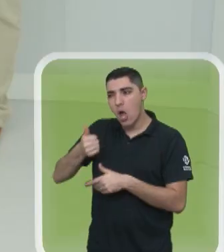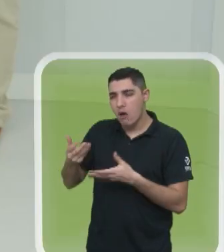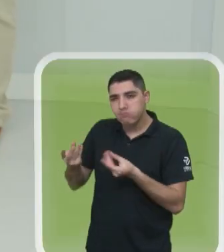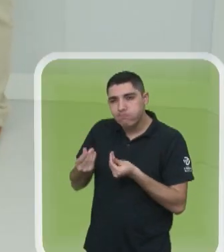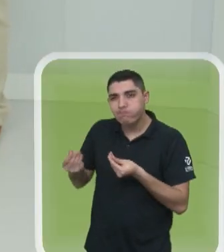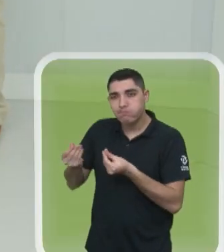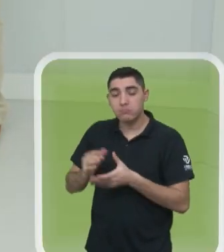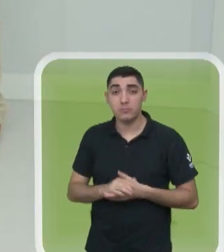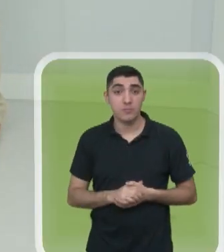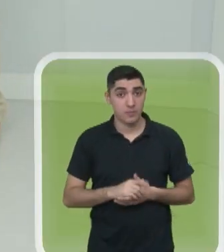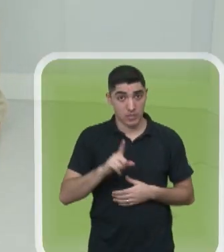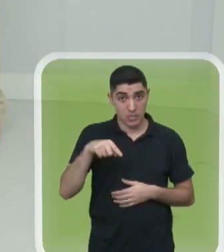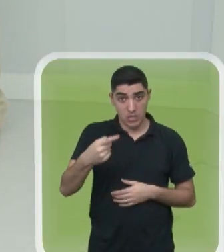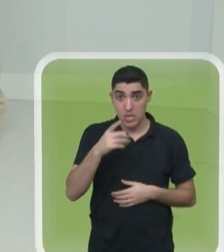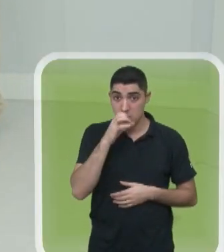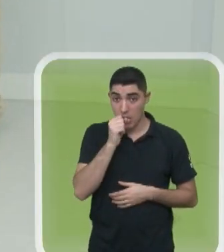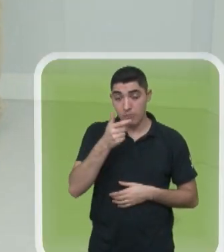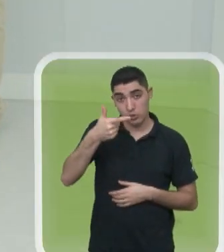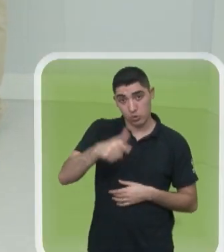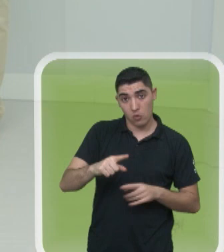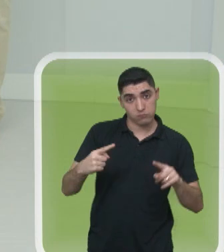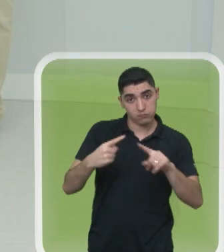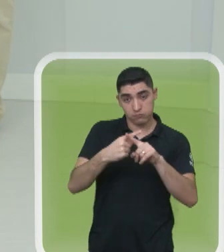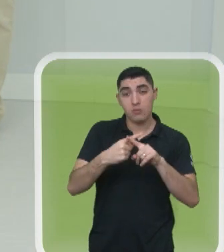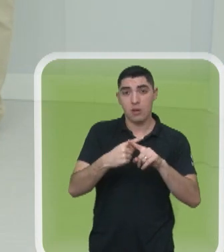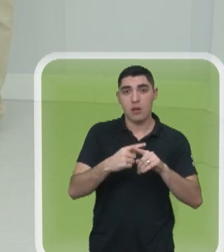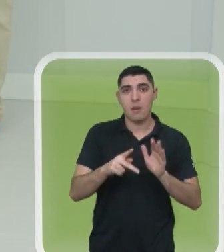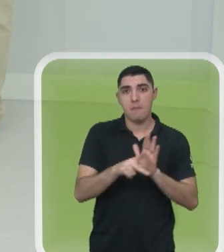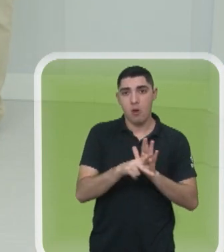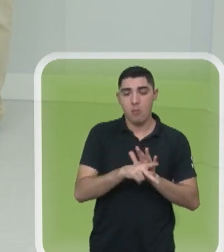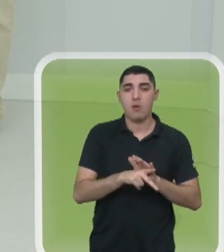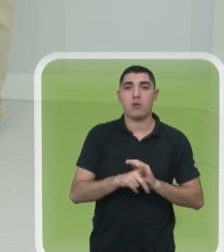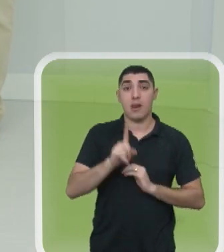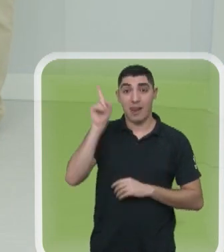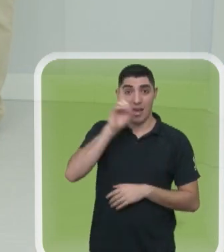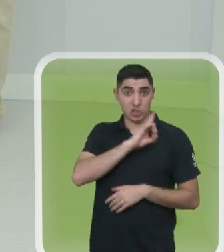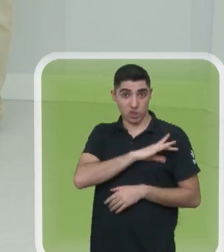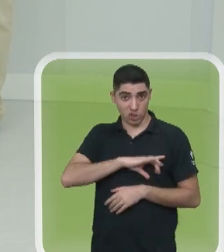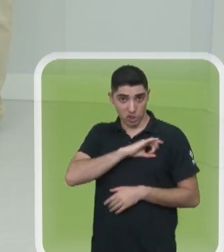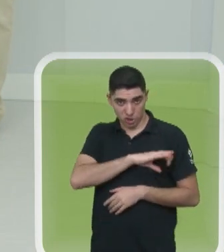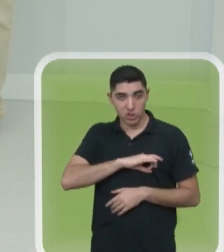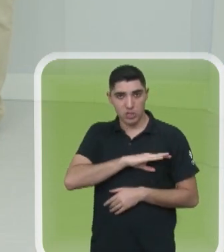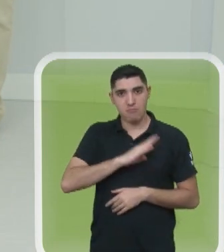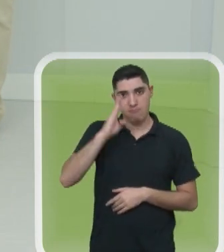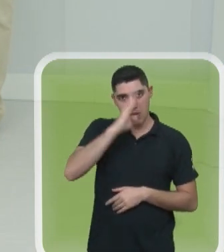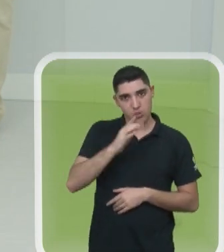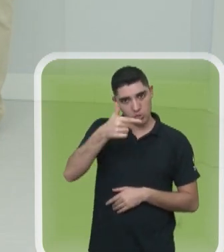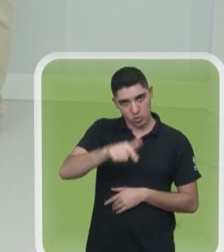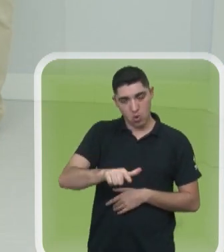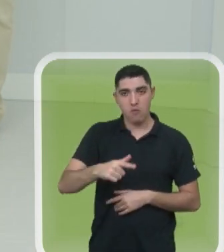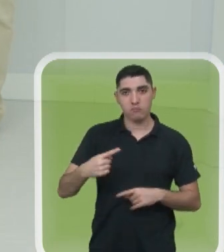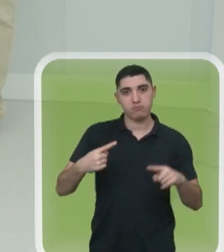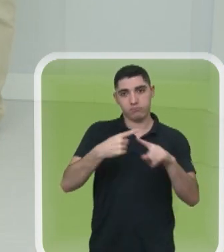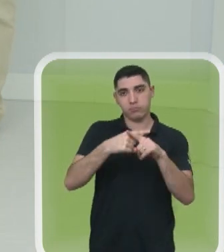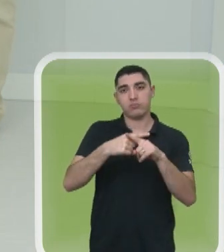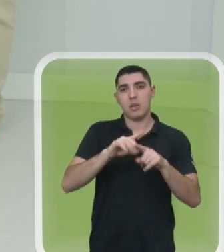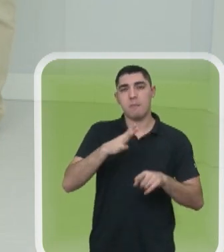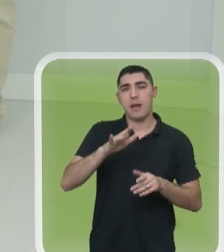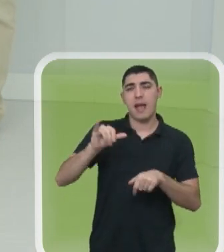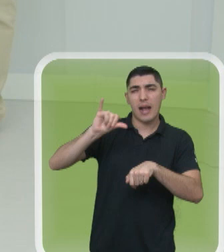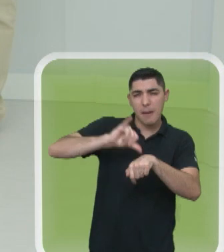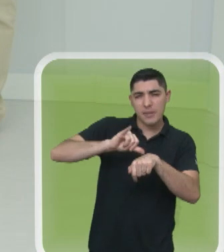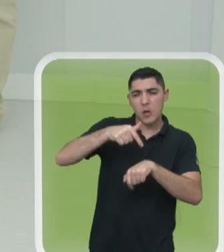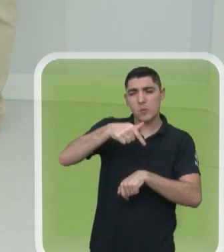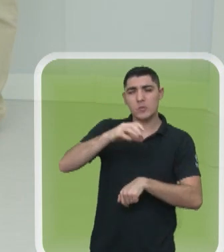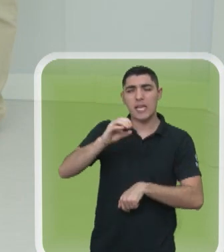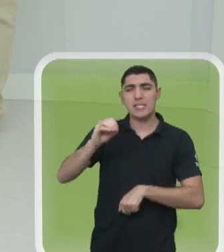competições. Próximo sábado, as duas seleções se enfrentam em Temaco, lá no Chile. Fica a cerca de 700 quilômetros da capital do Chile,